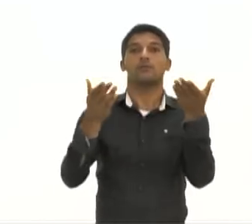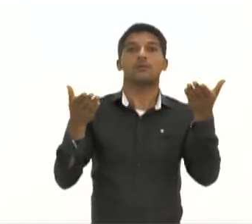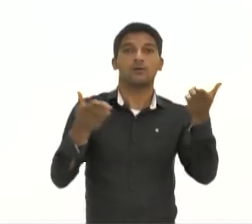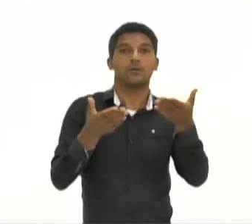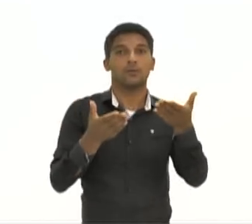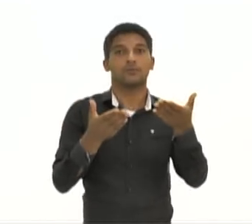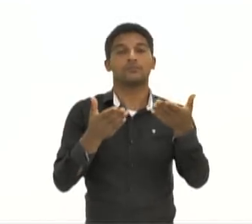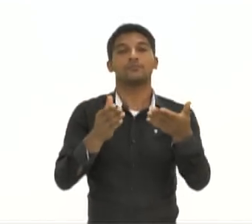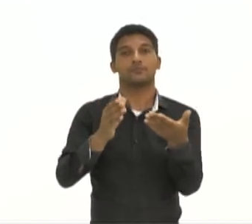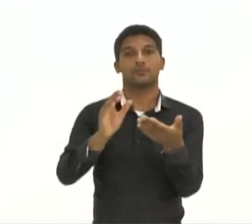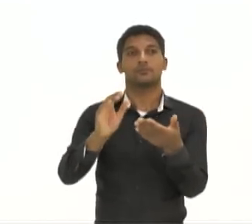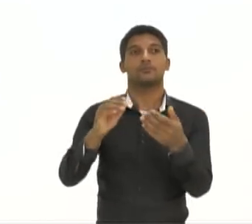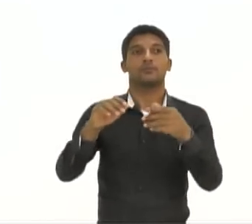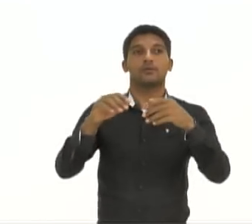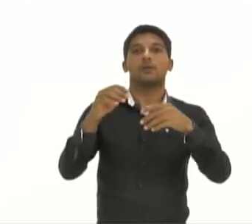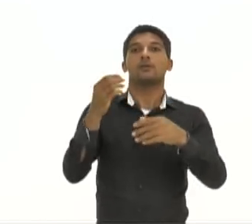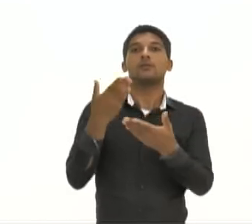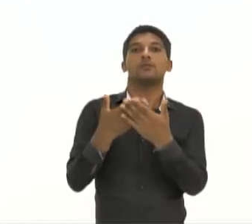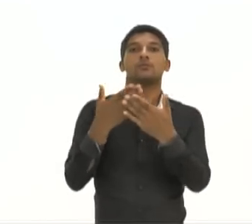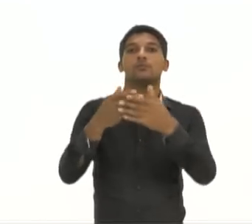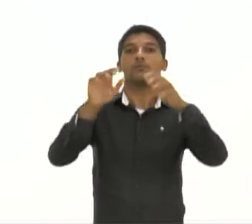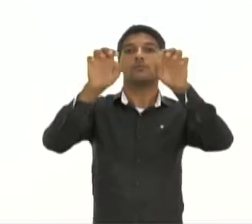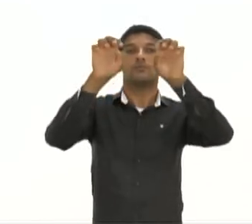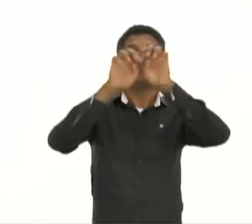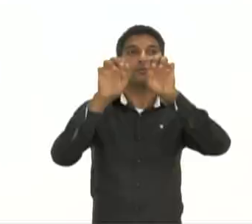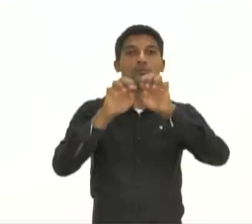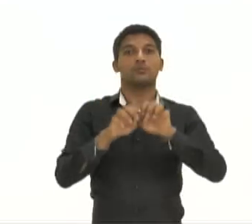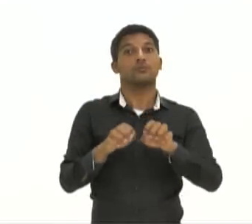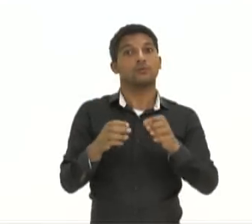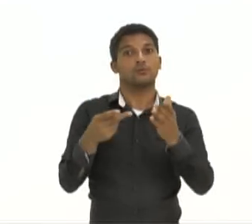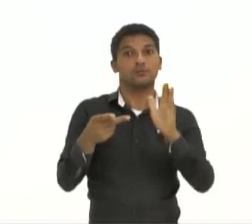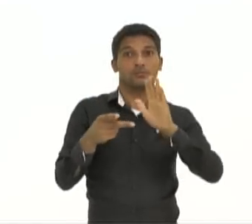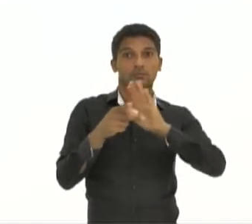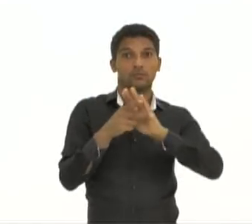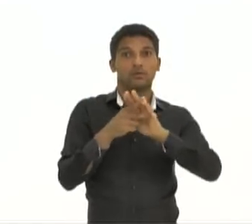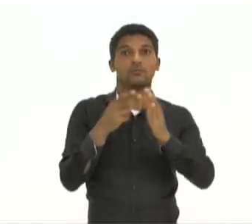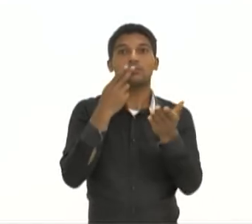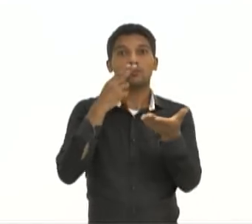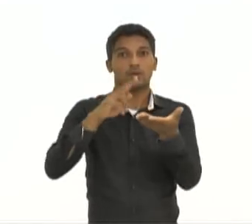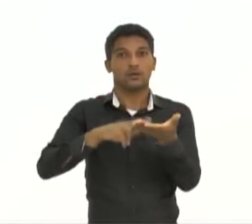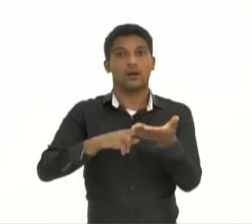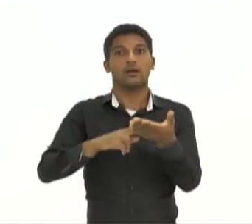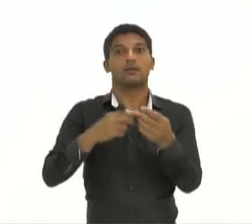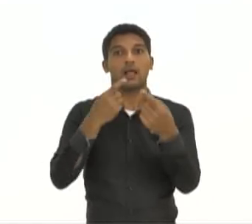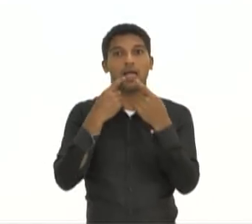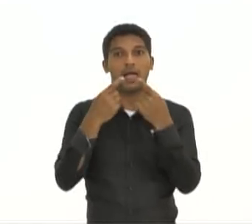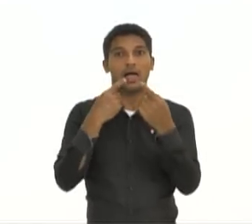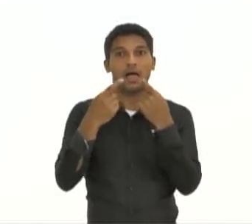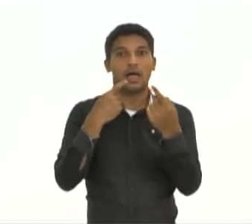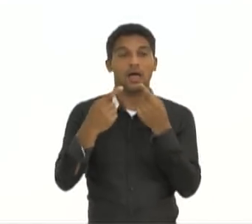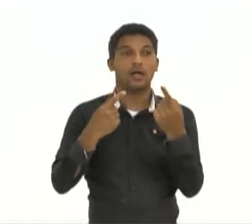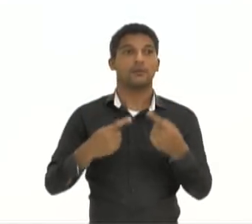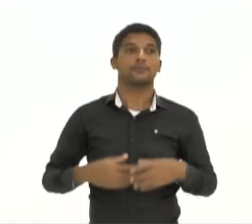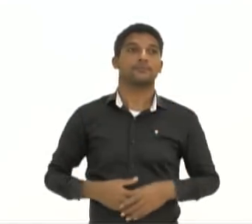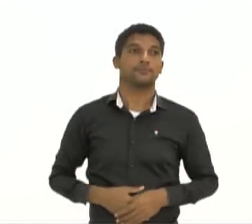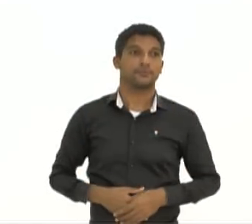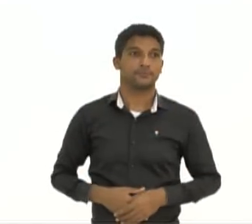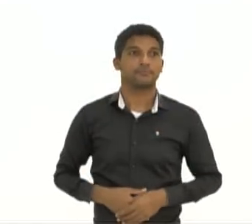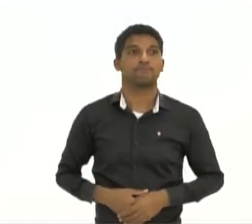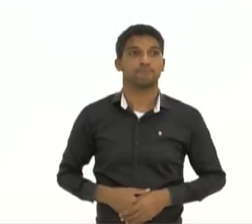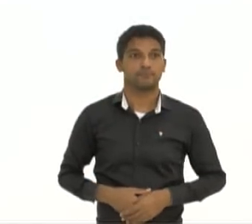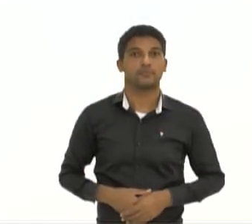as estruturas composicionais de uma carta de reclamação, né, já tínhamos começado na aula anterior e demos aí uma aprofundada